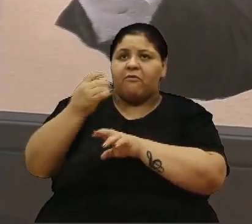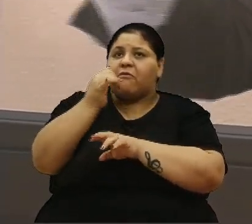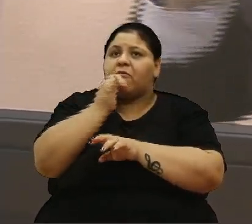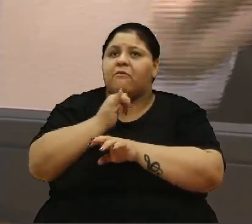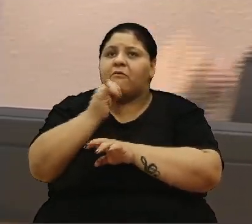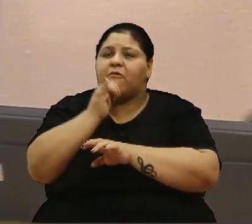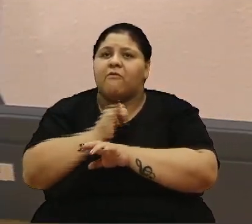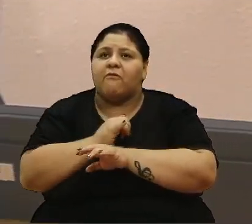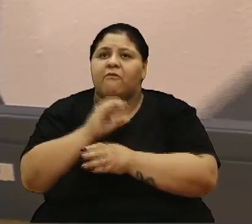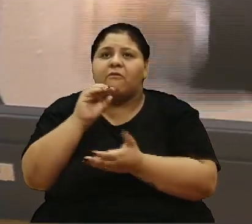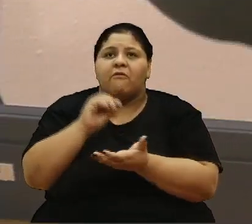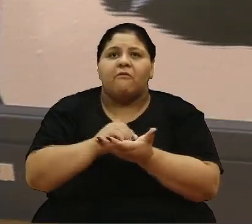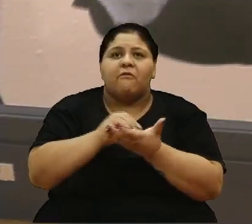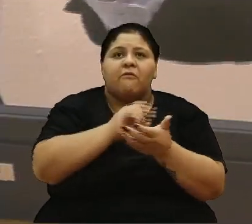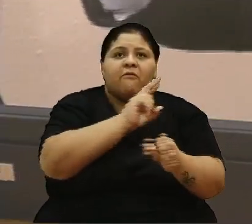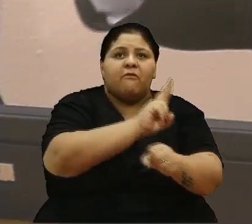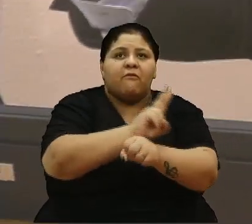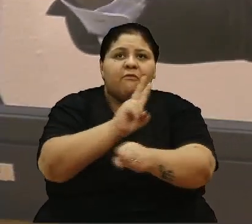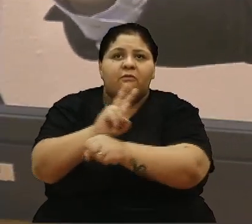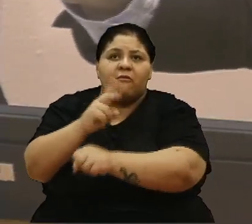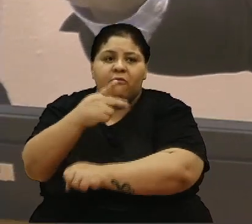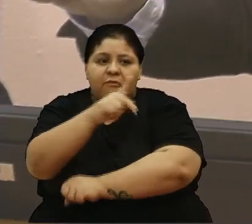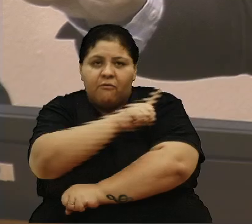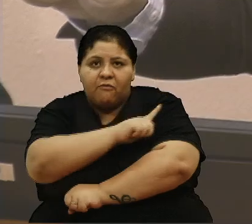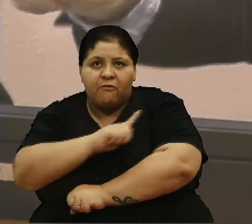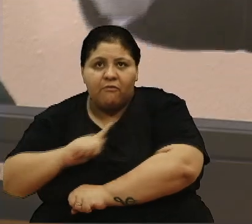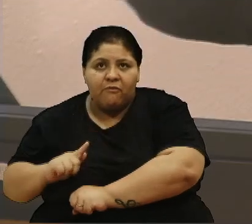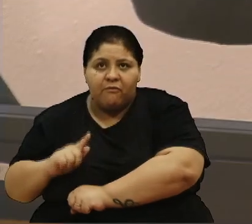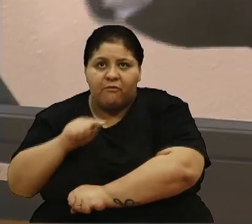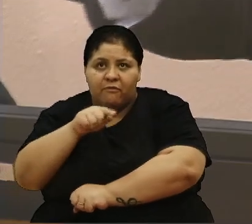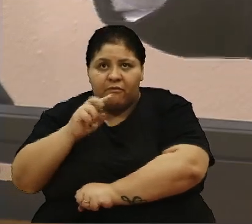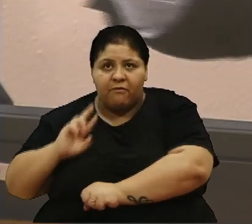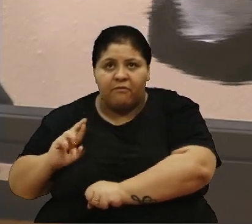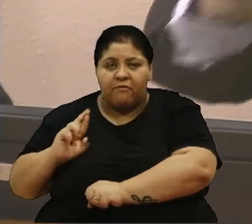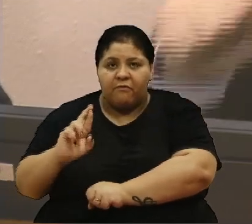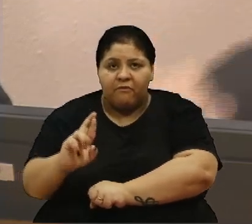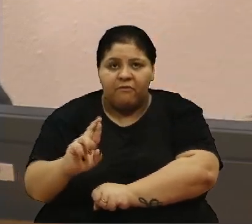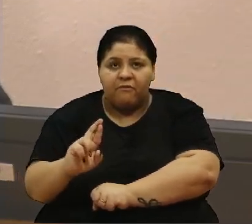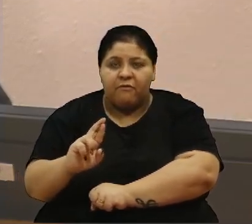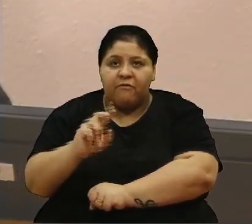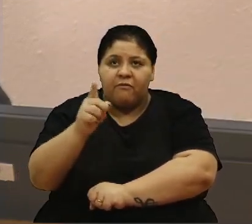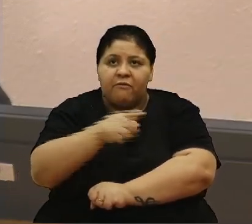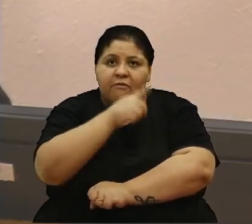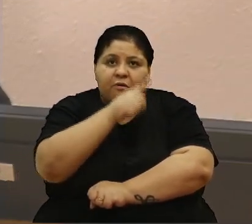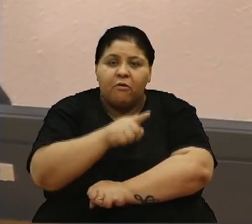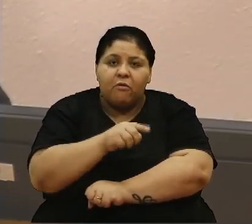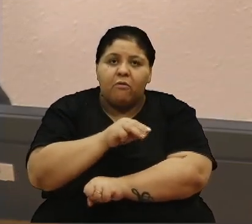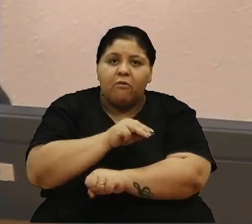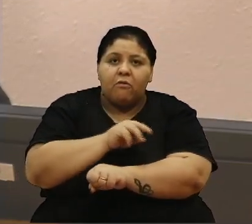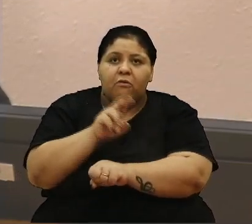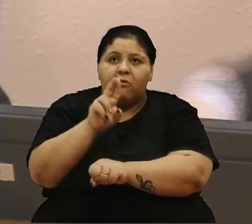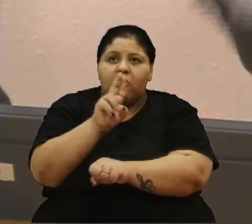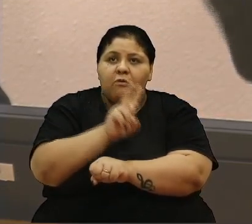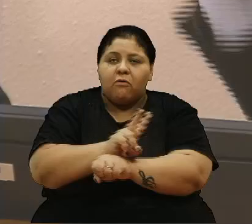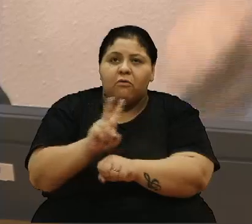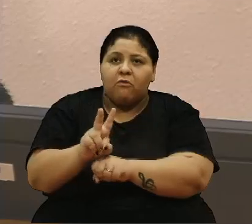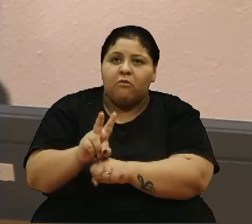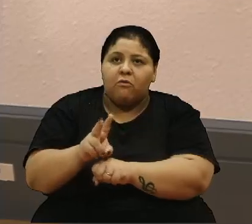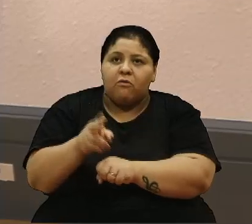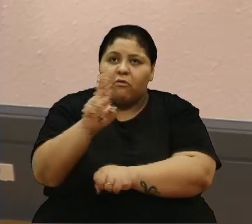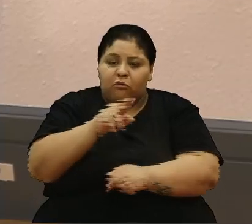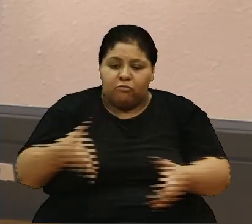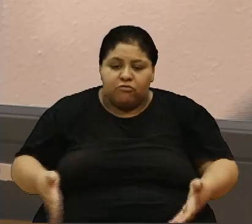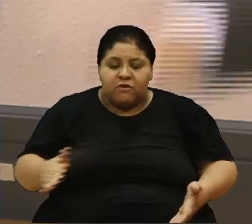exemplo, falta cuidador. O seu governo, que o senhor representa, trancou uma cuidadoria que usa fralda, para citar